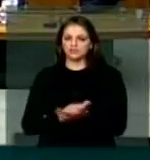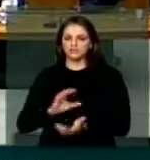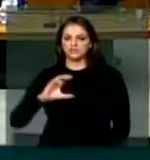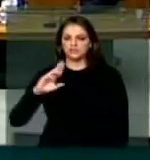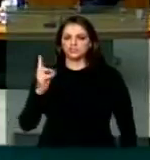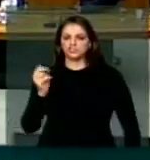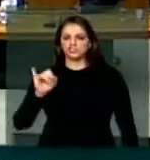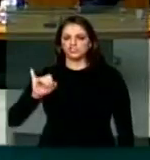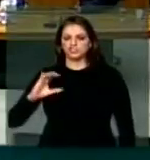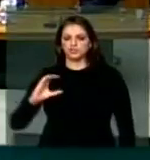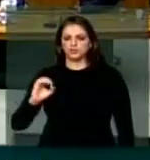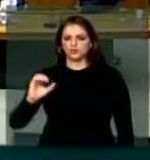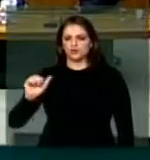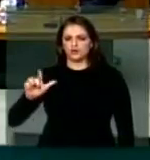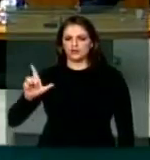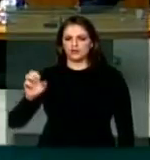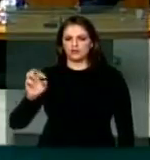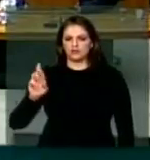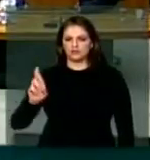Obrigado.